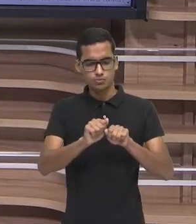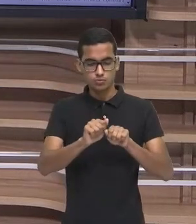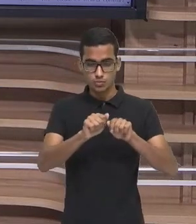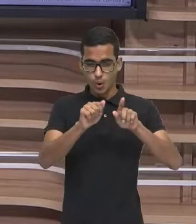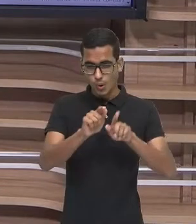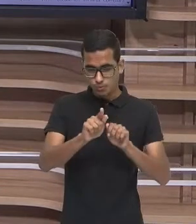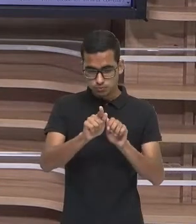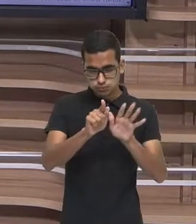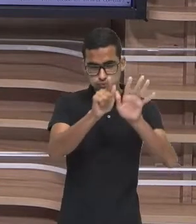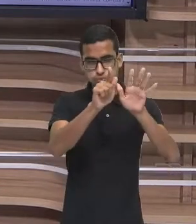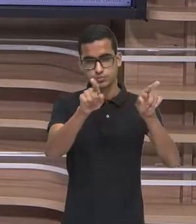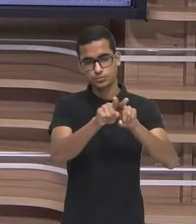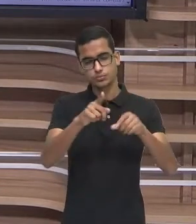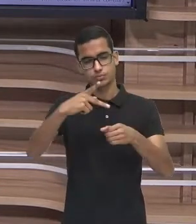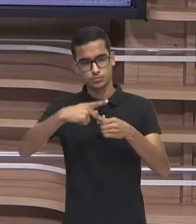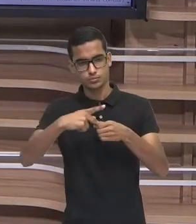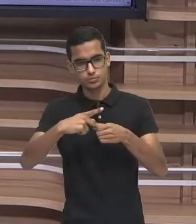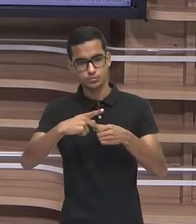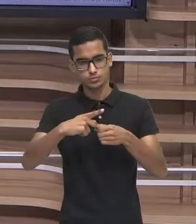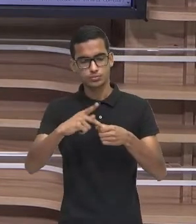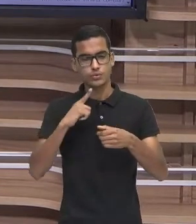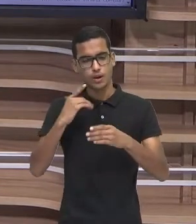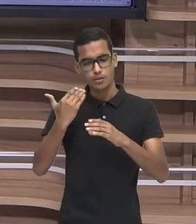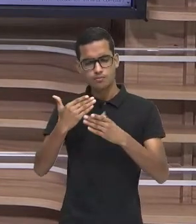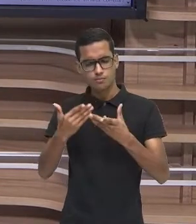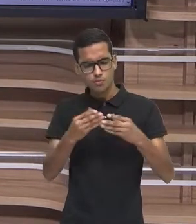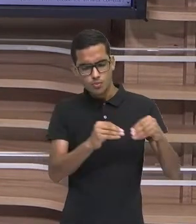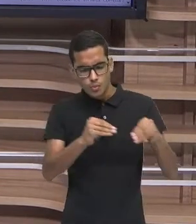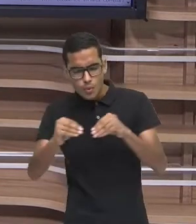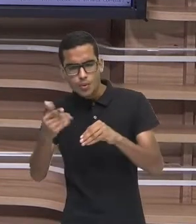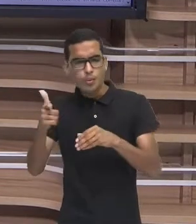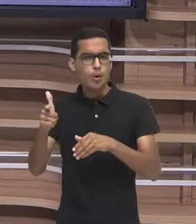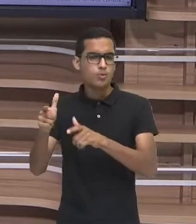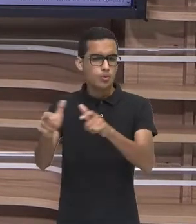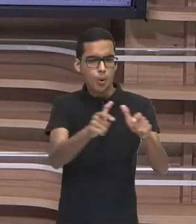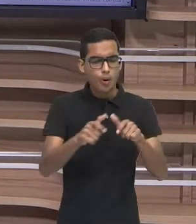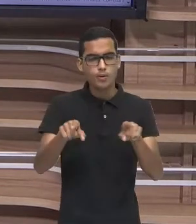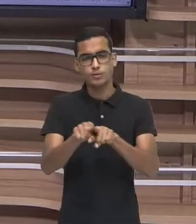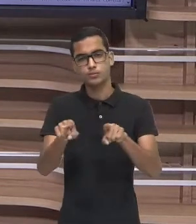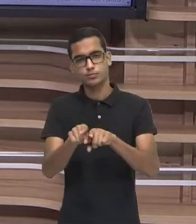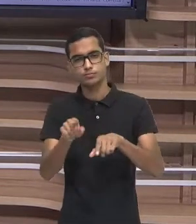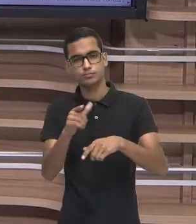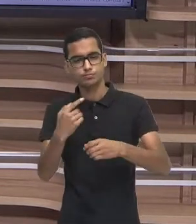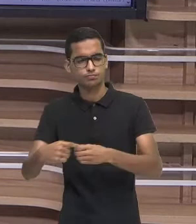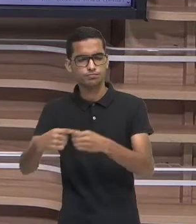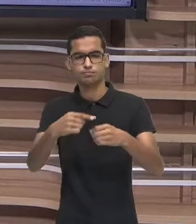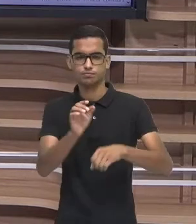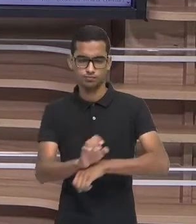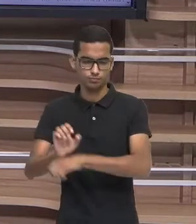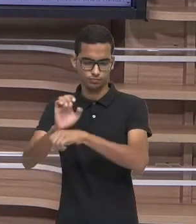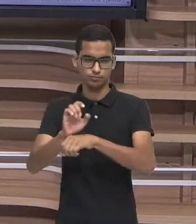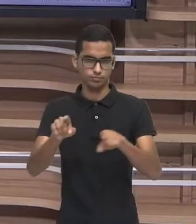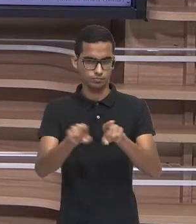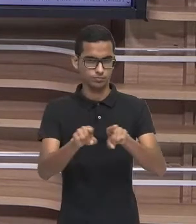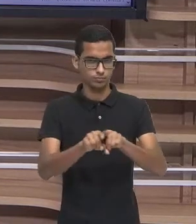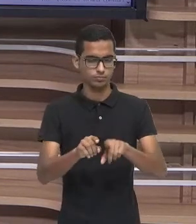para outros municípios, para outros estados, tá certo? Então, a gente realmente observa a importância